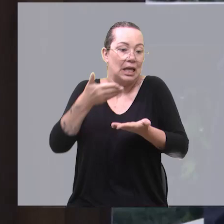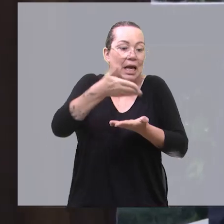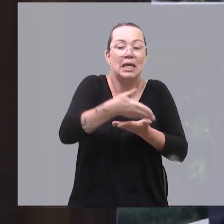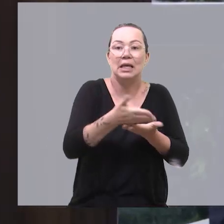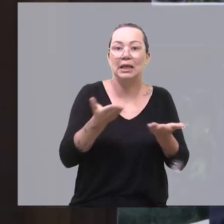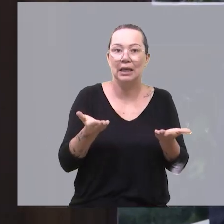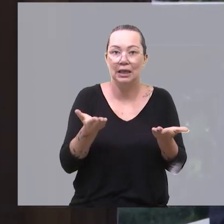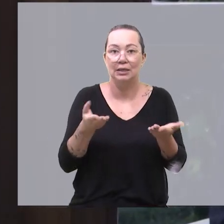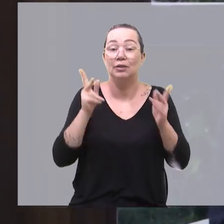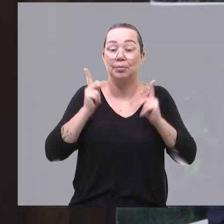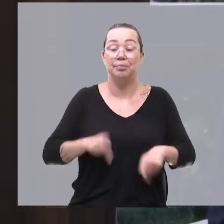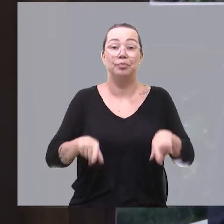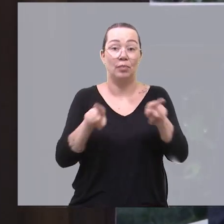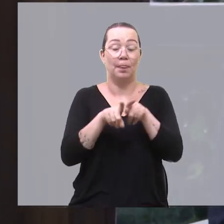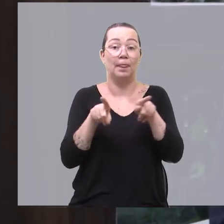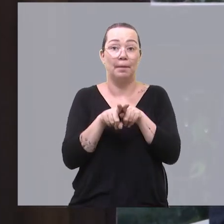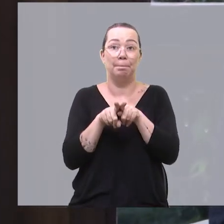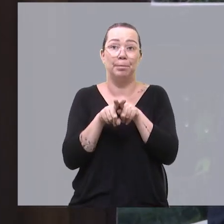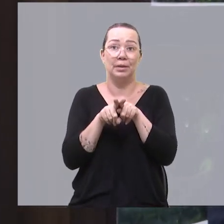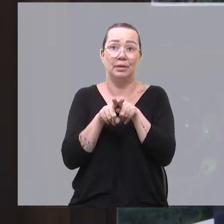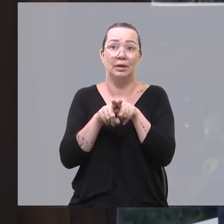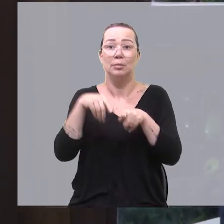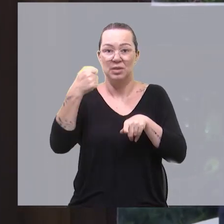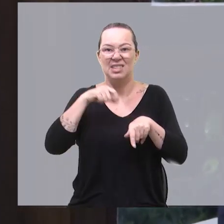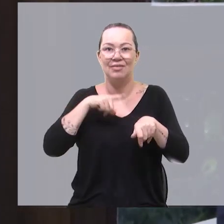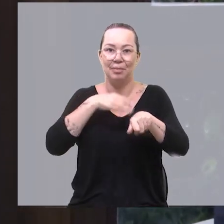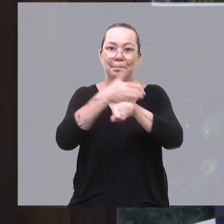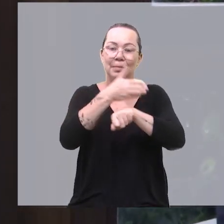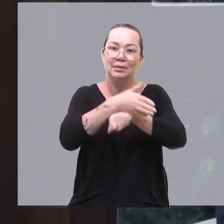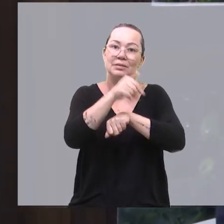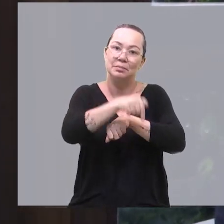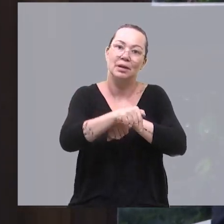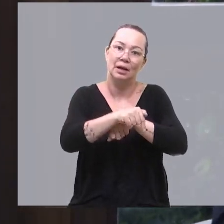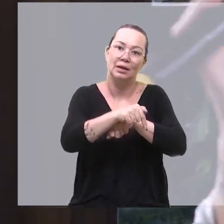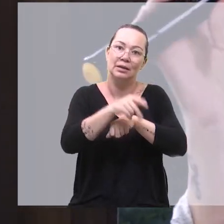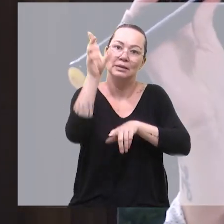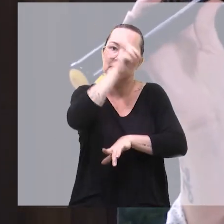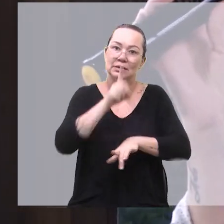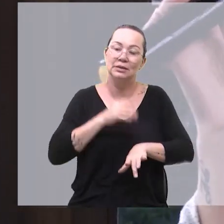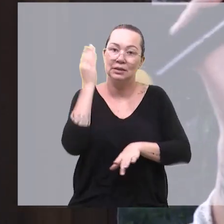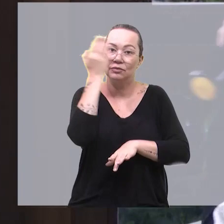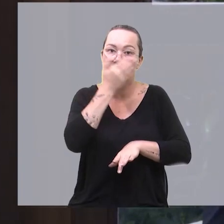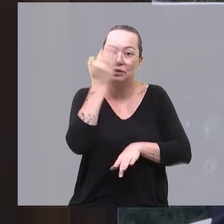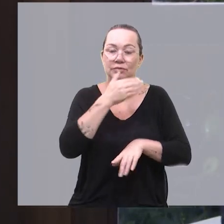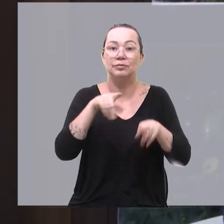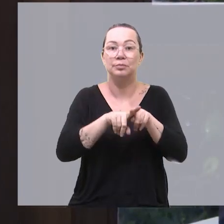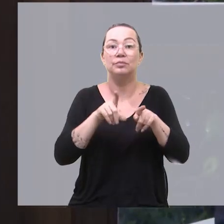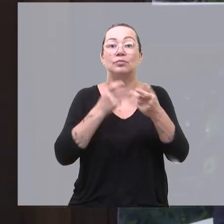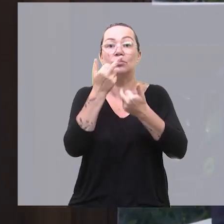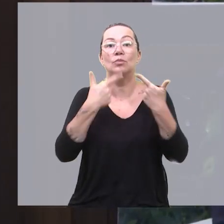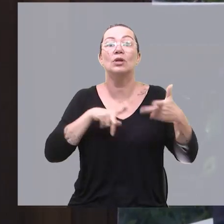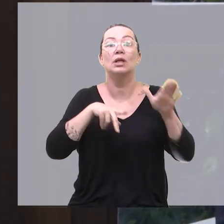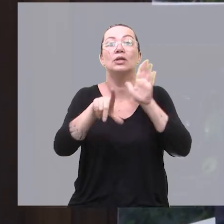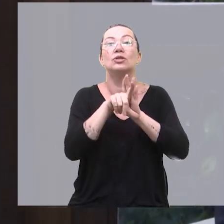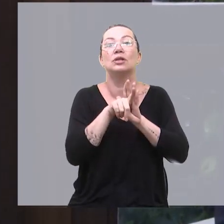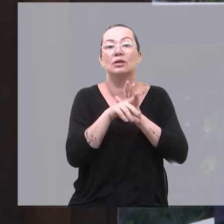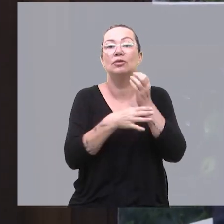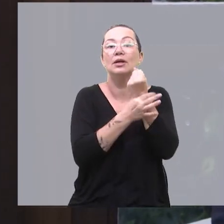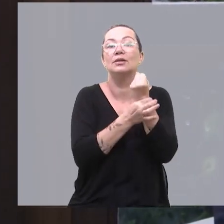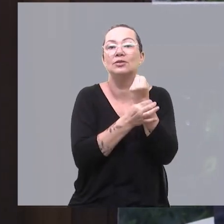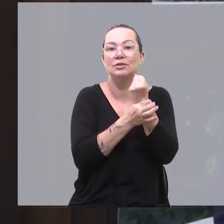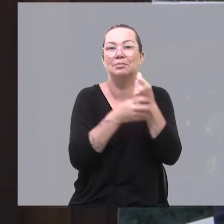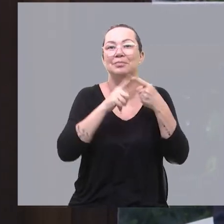dizer assim, e essas pessoas também deveriam estar incluídas nessa questão das deficiências invisíveis, inclusive com algumas garantias de